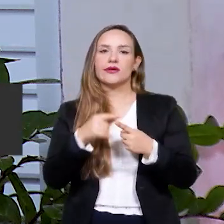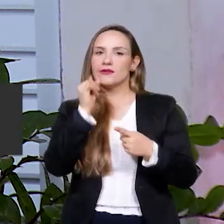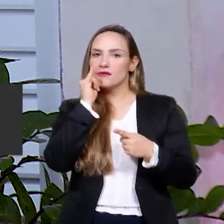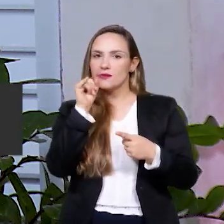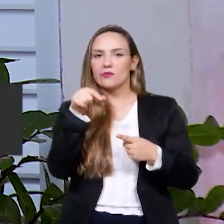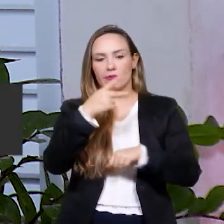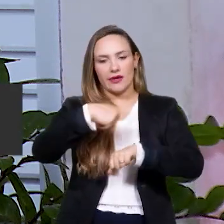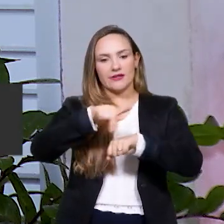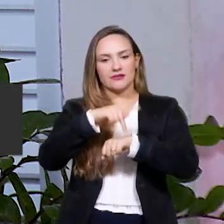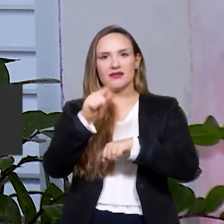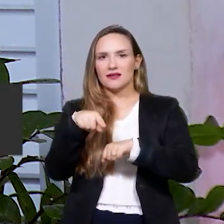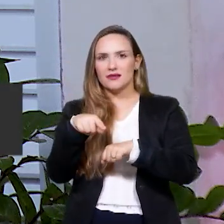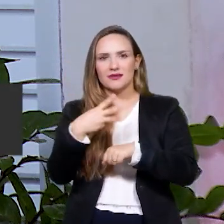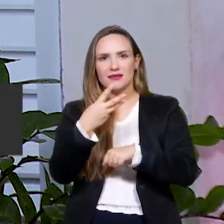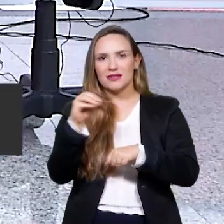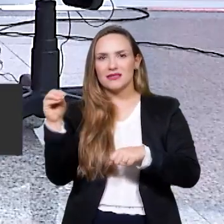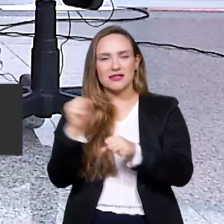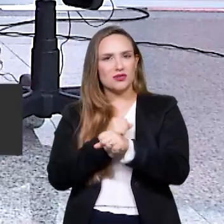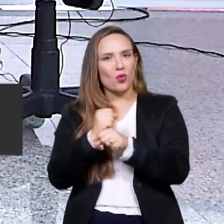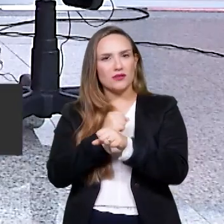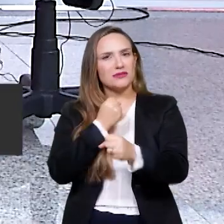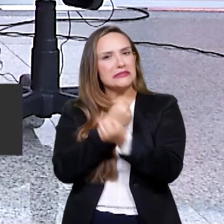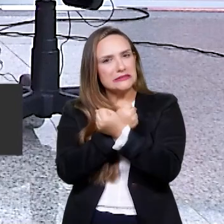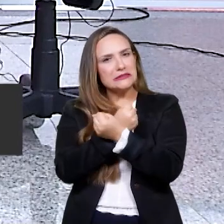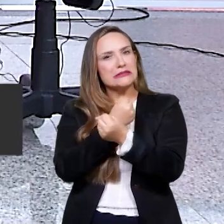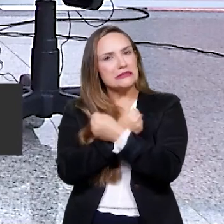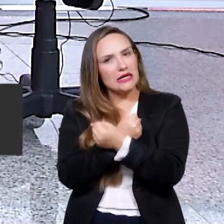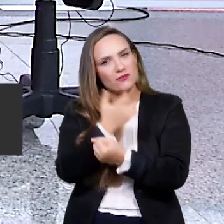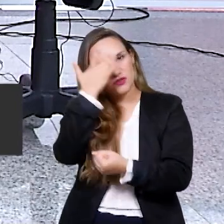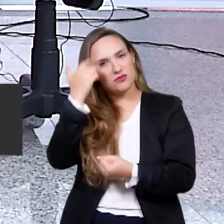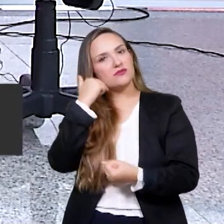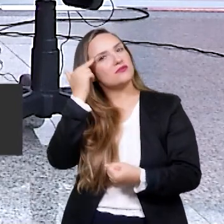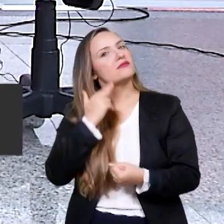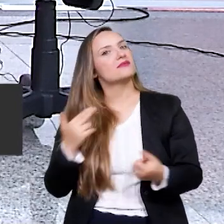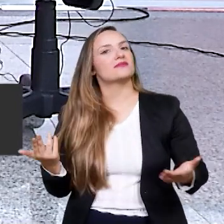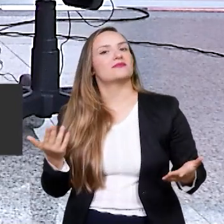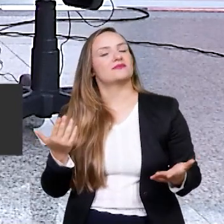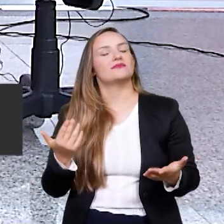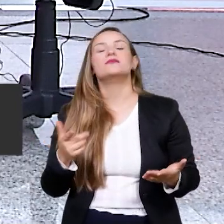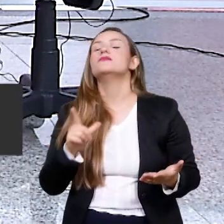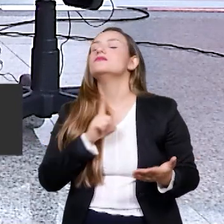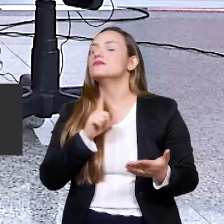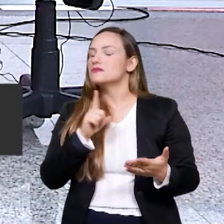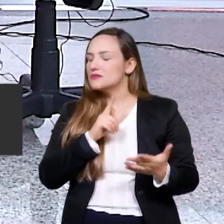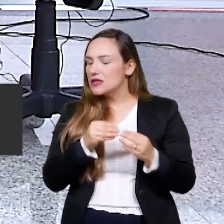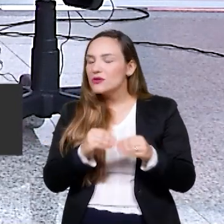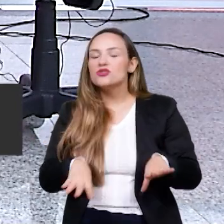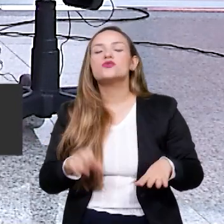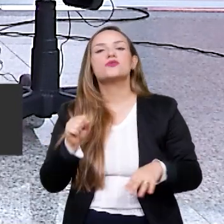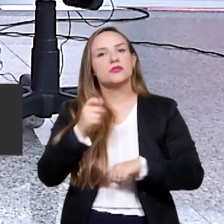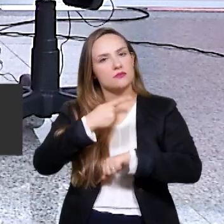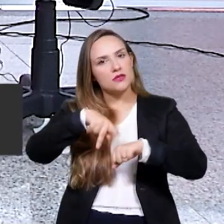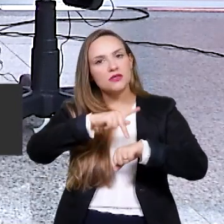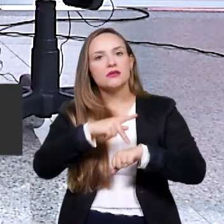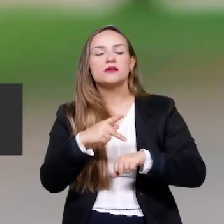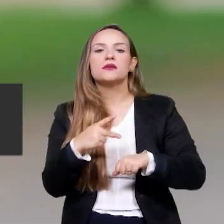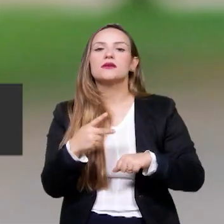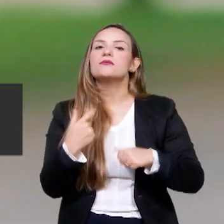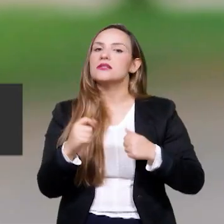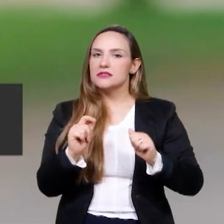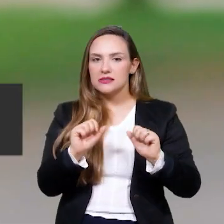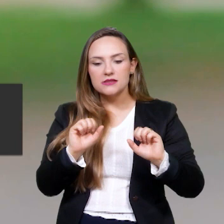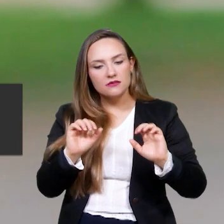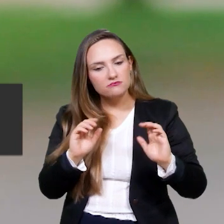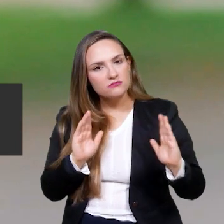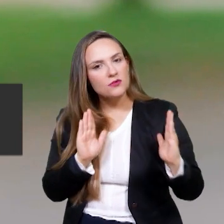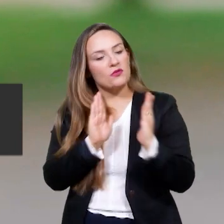que escravizou os negros por mais de 300 anos. Você imagina os traumas que ficaram e que até hoje permanecem, né, no nosso país, e que